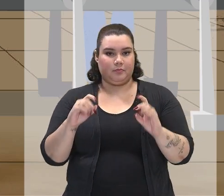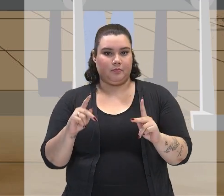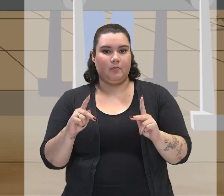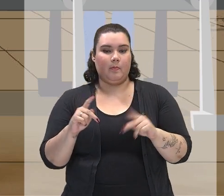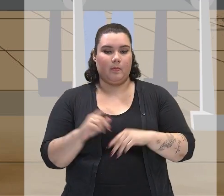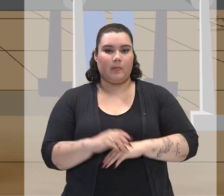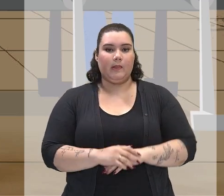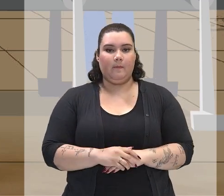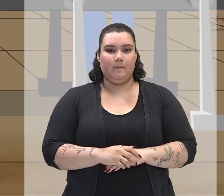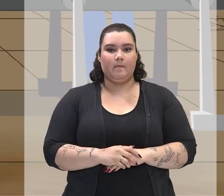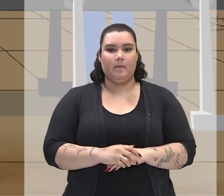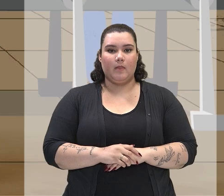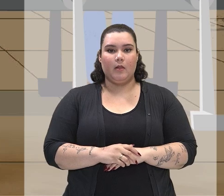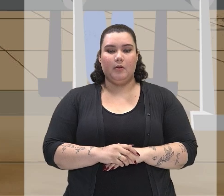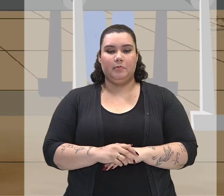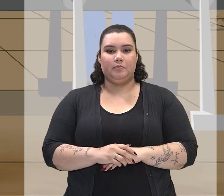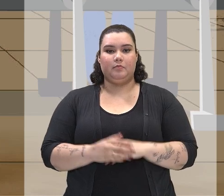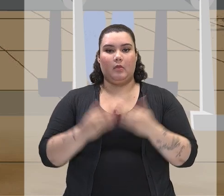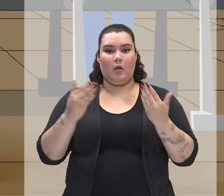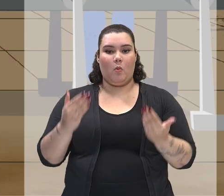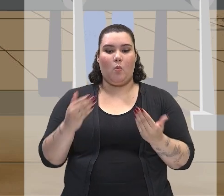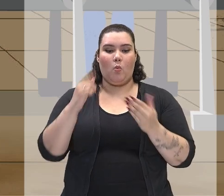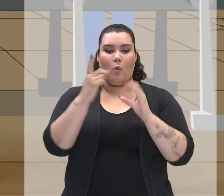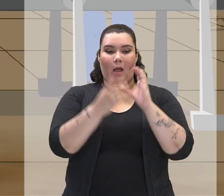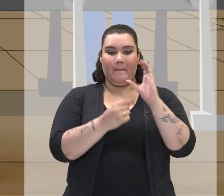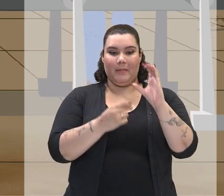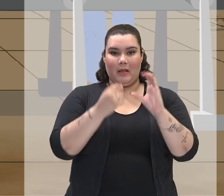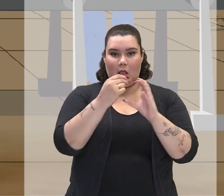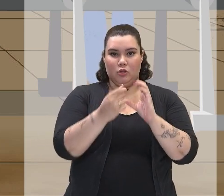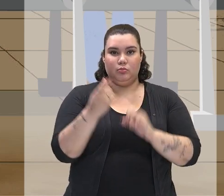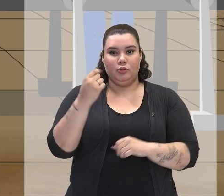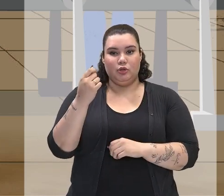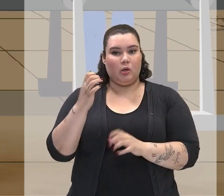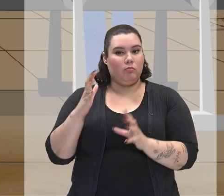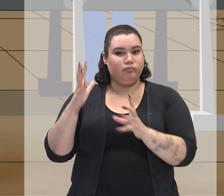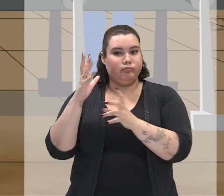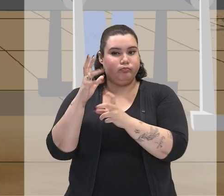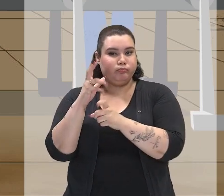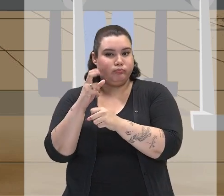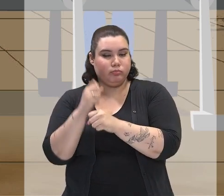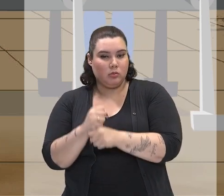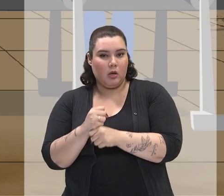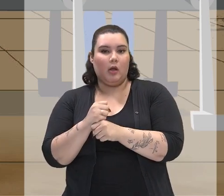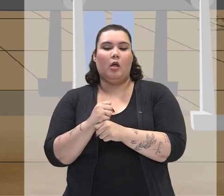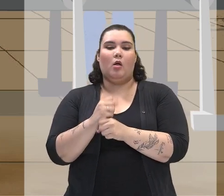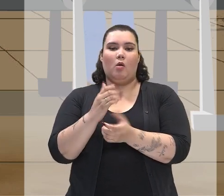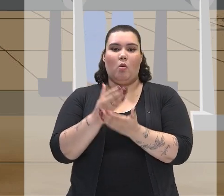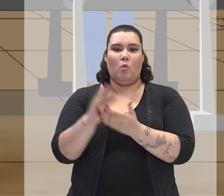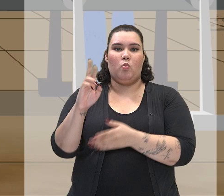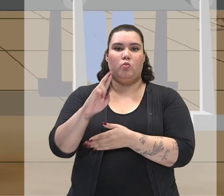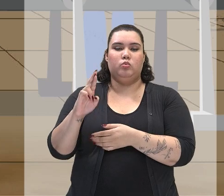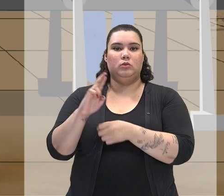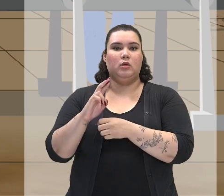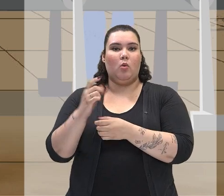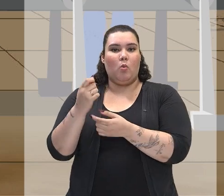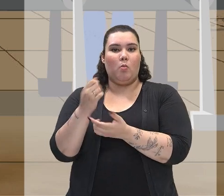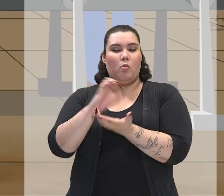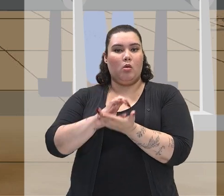esse capital que vai ser acumulado pela burguesia, que vai servir como recurso para